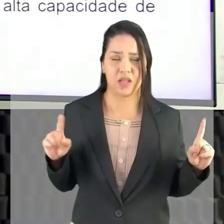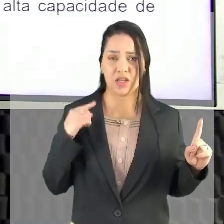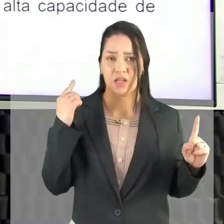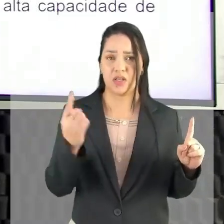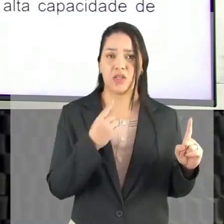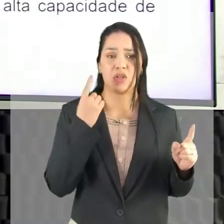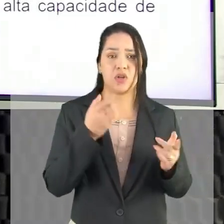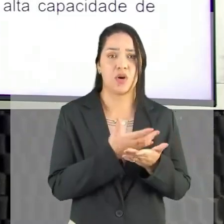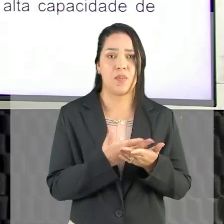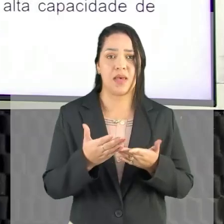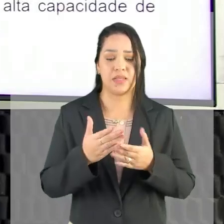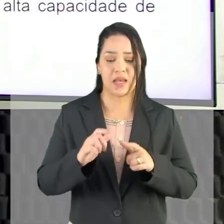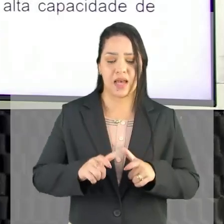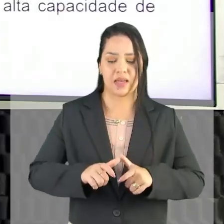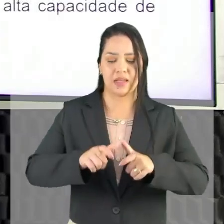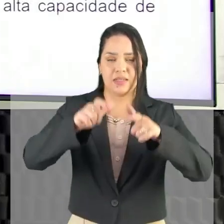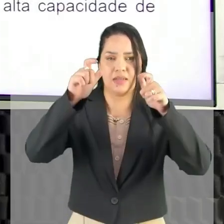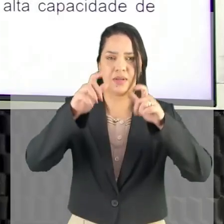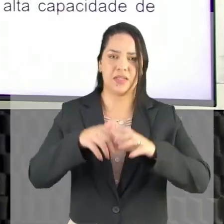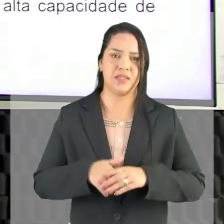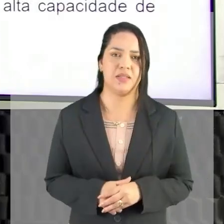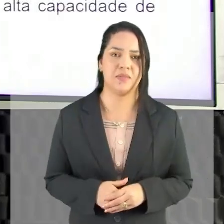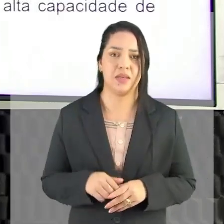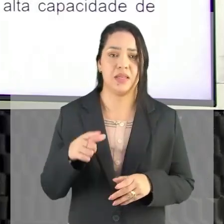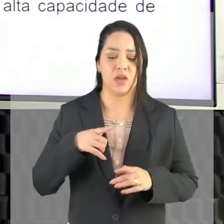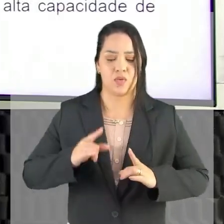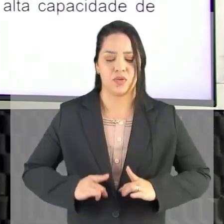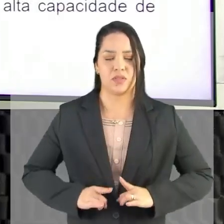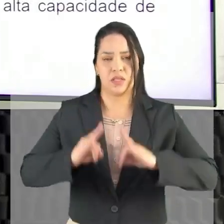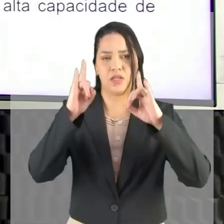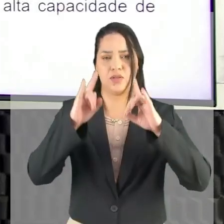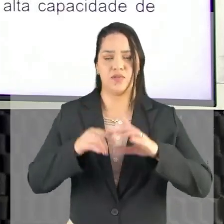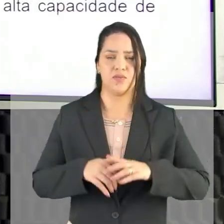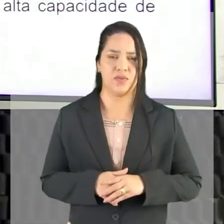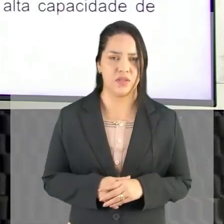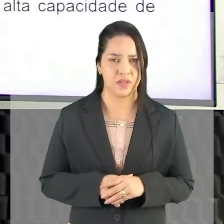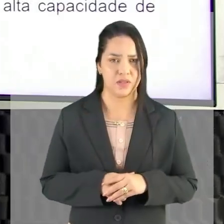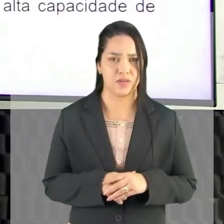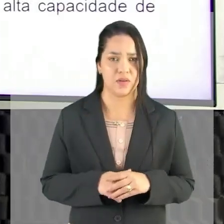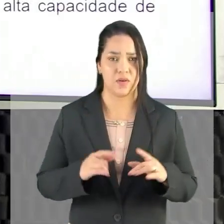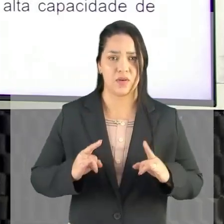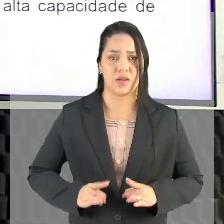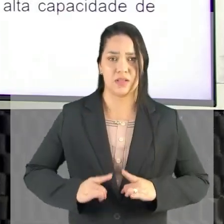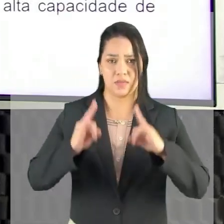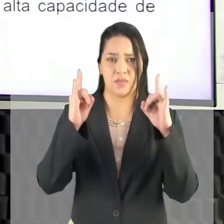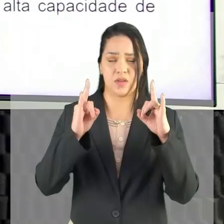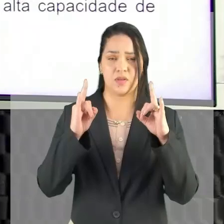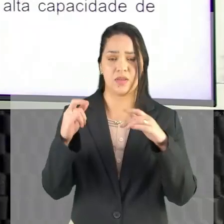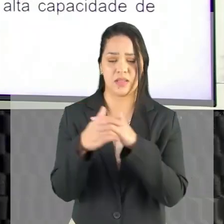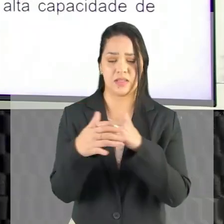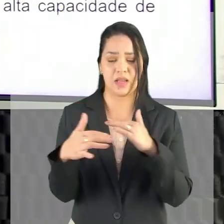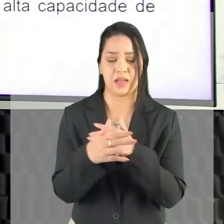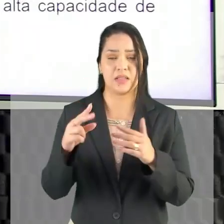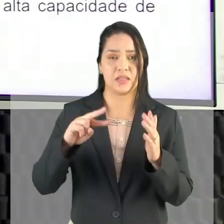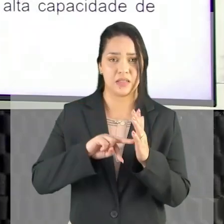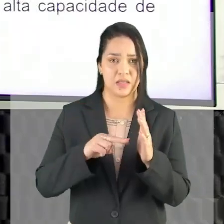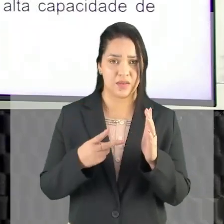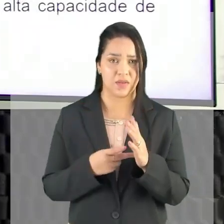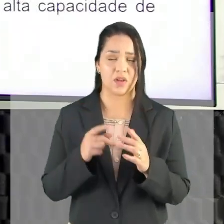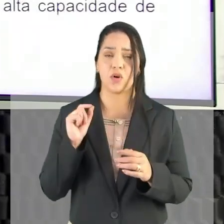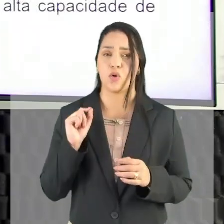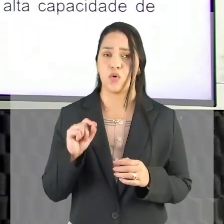gente começa a crescer para cima. E aí vem os edifícios. O crescimento vertical da cidade significa as